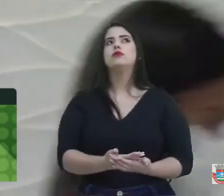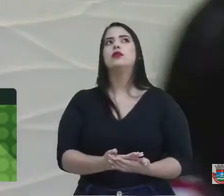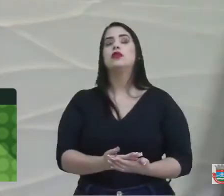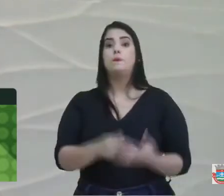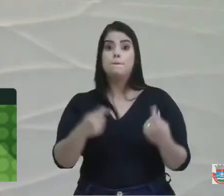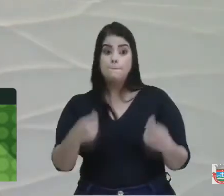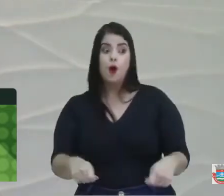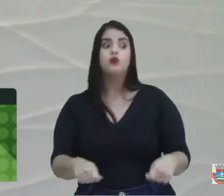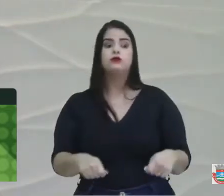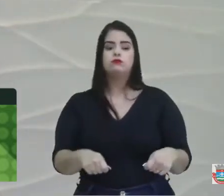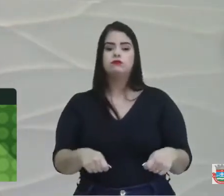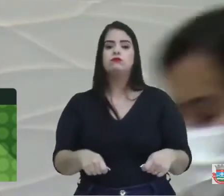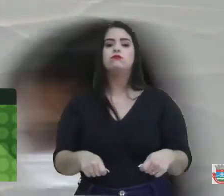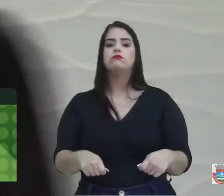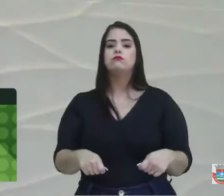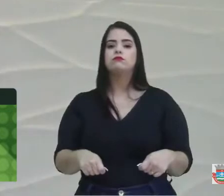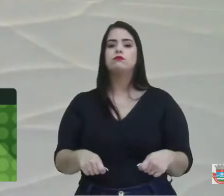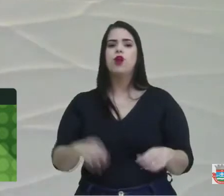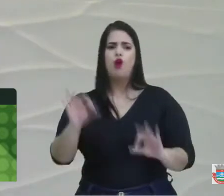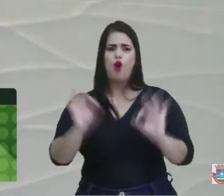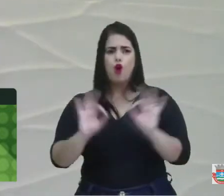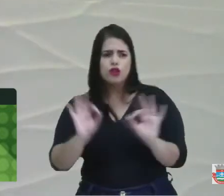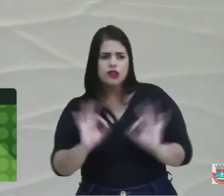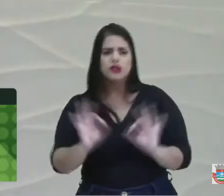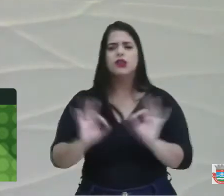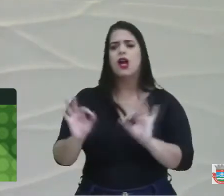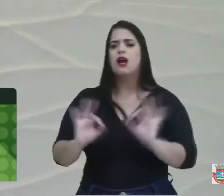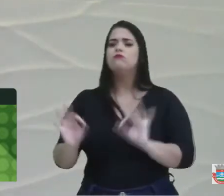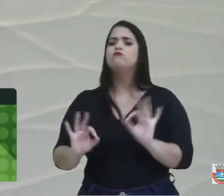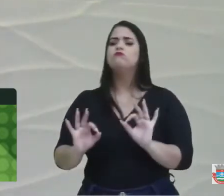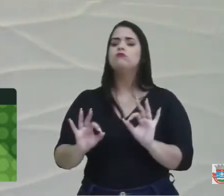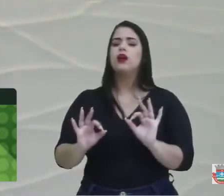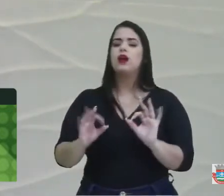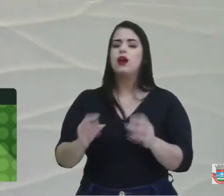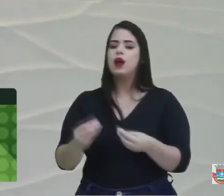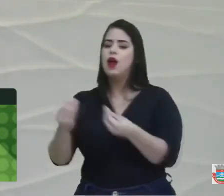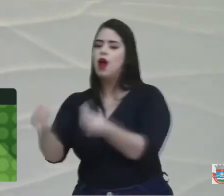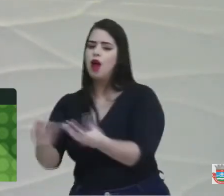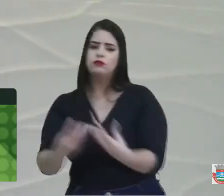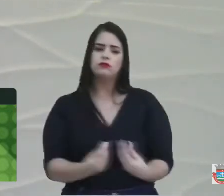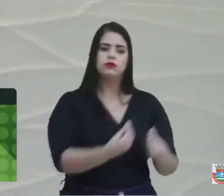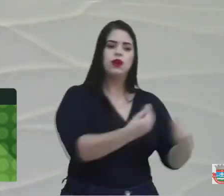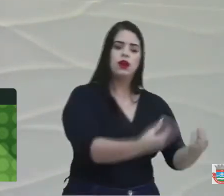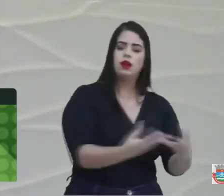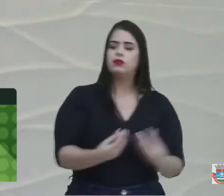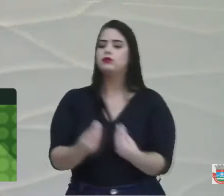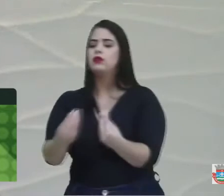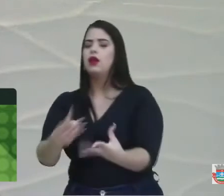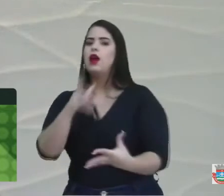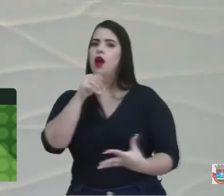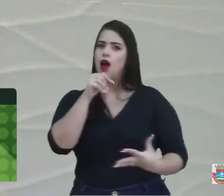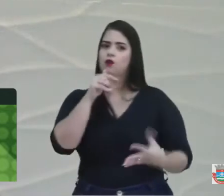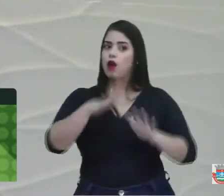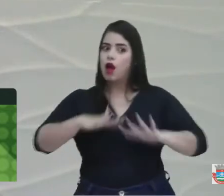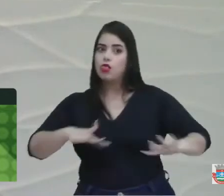que tenha um planejamento e que possa ser distribuída de forma que atenda o máximo possível. Mas volto